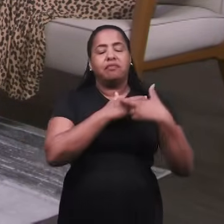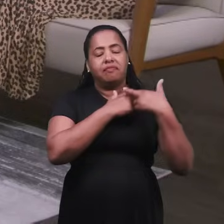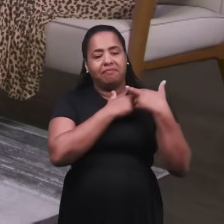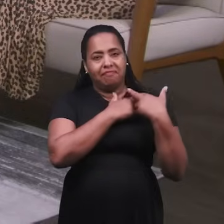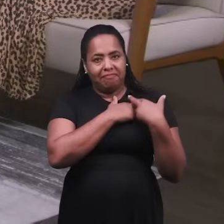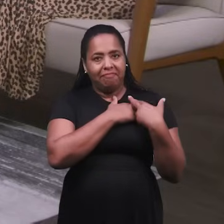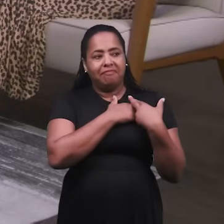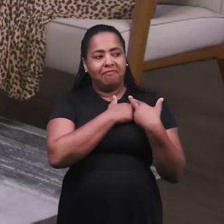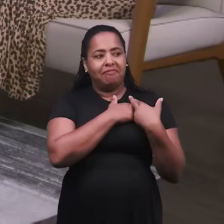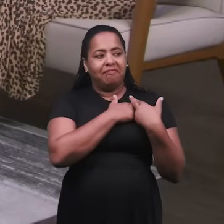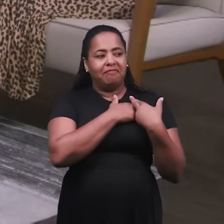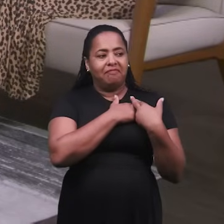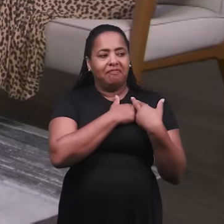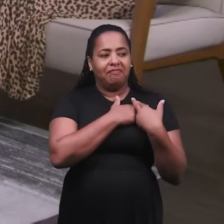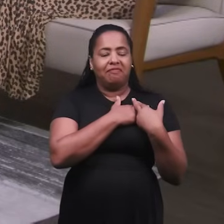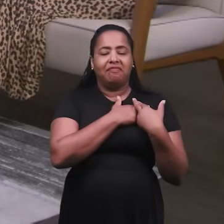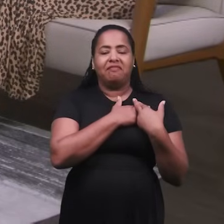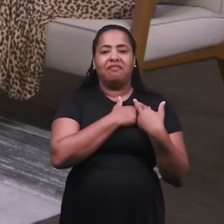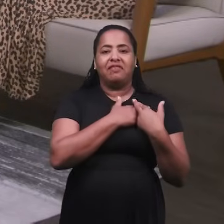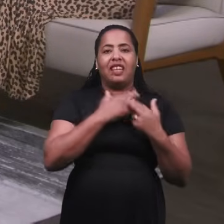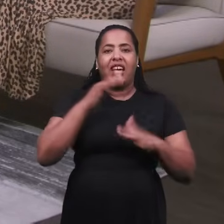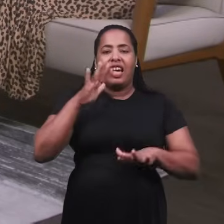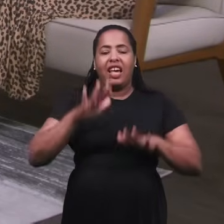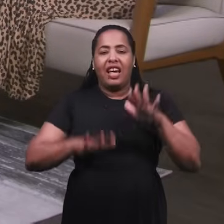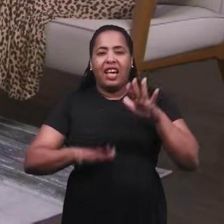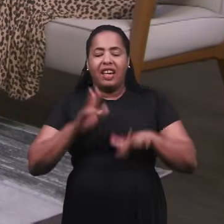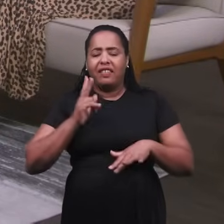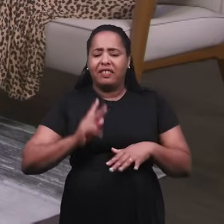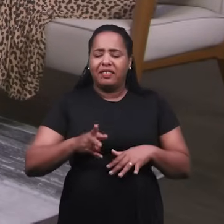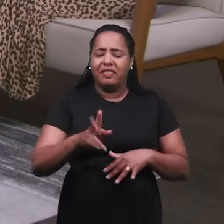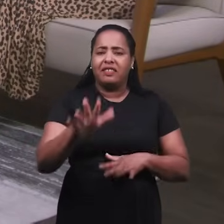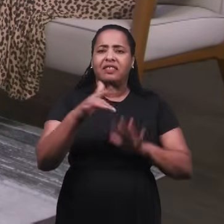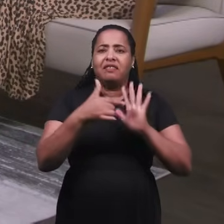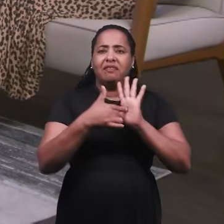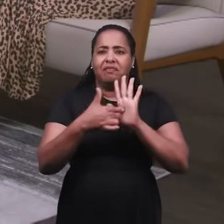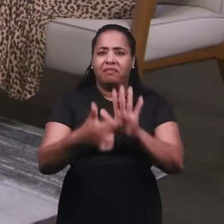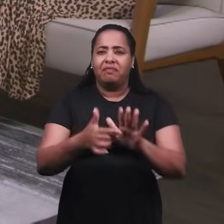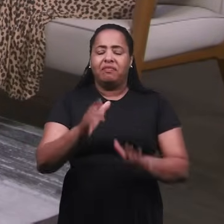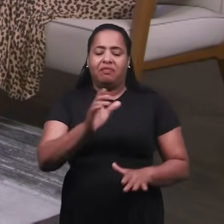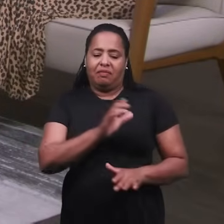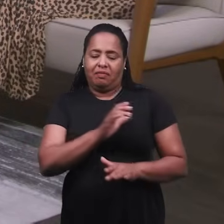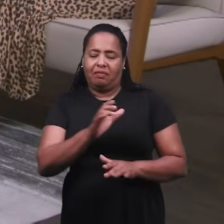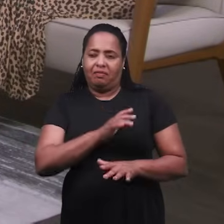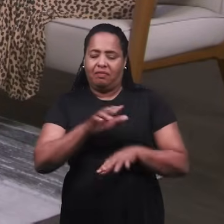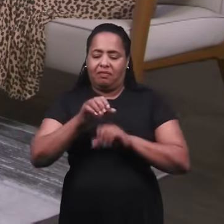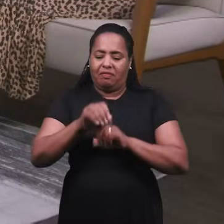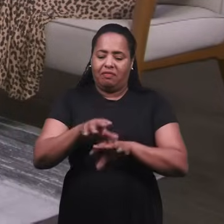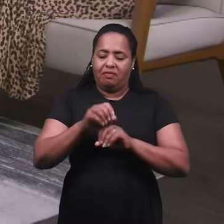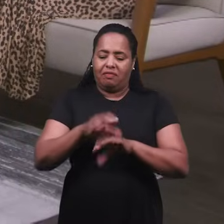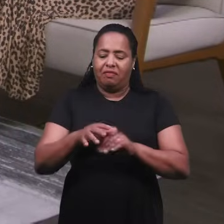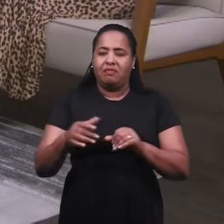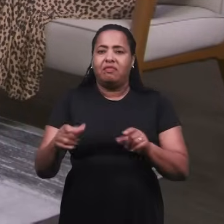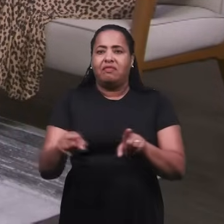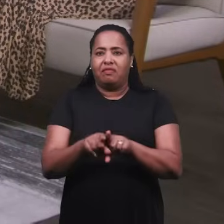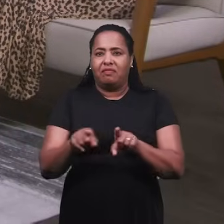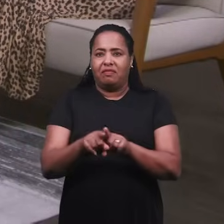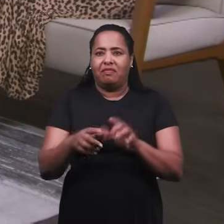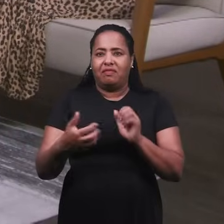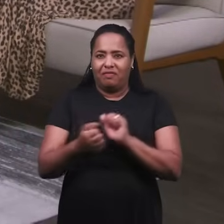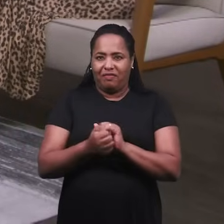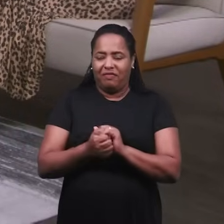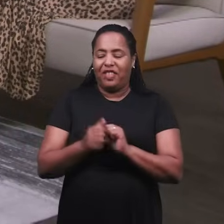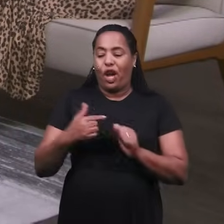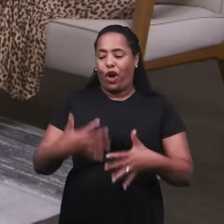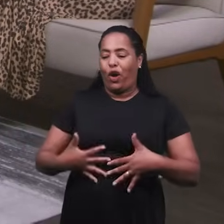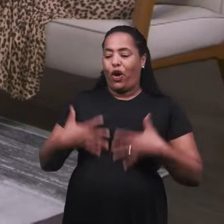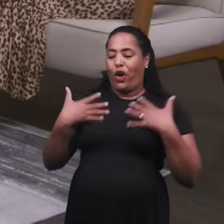missão. E muitas vezes, eu sempre falo isso para as minhas colegas que dão aula comigo, eu tive a honra de dar aula